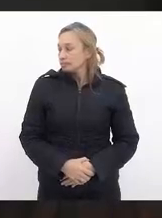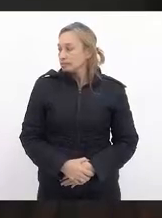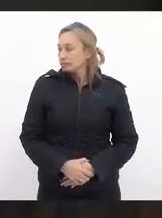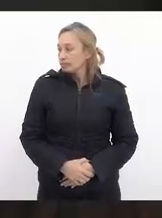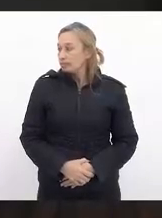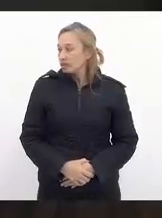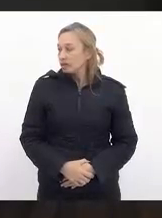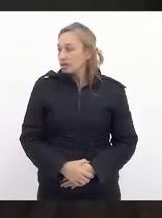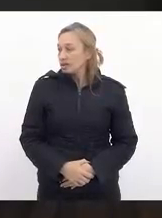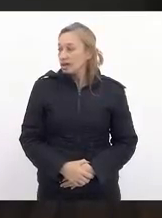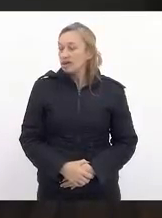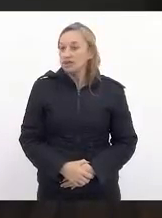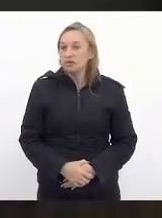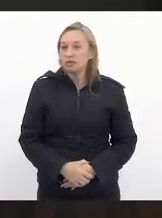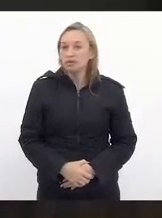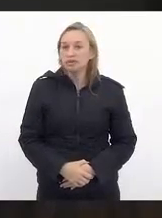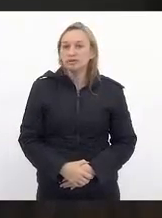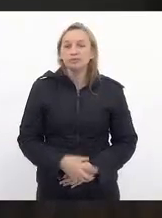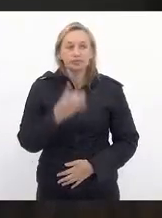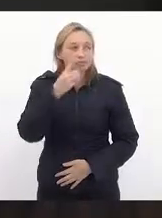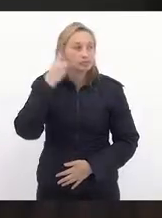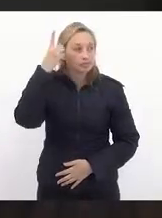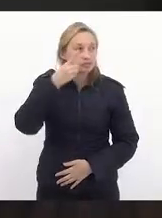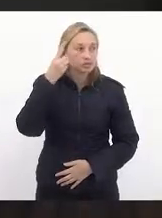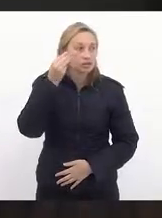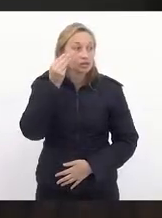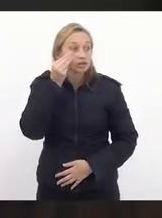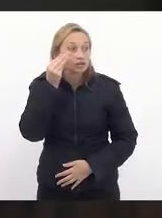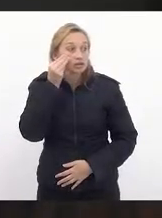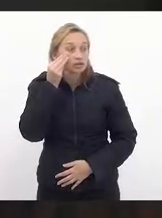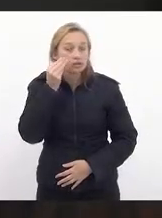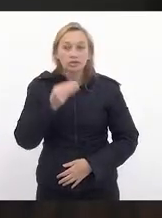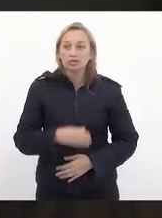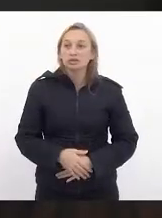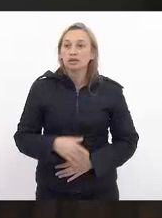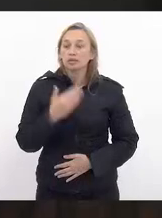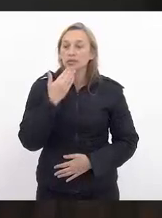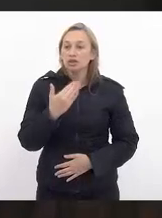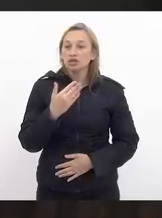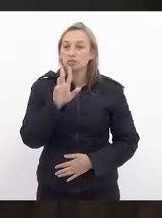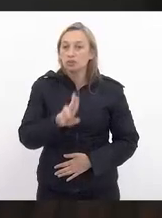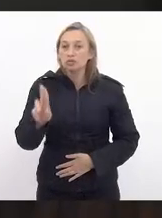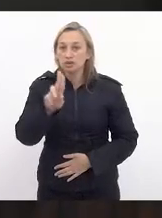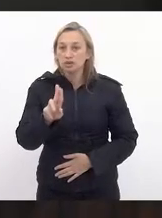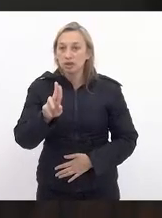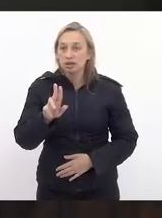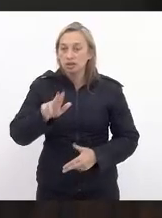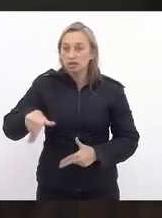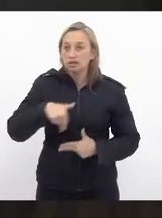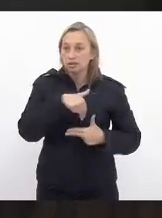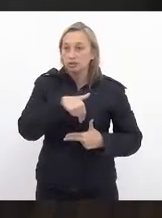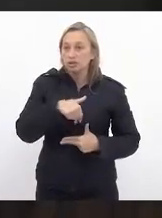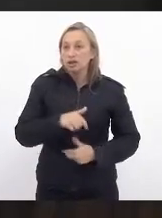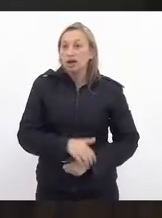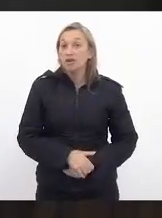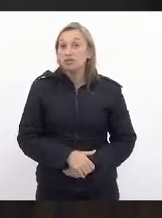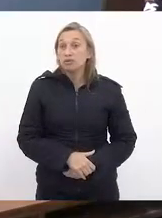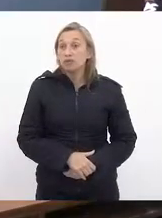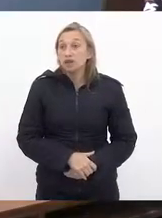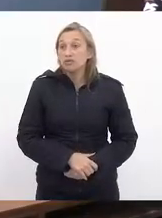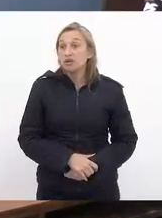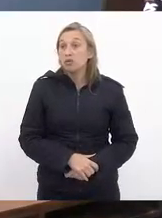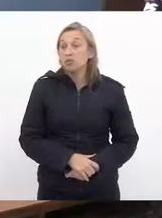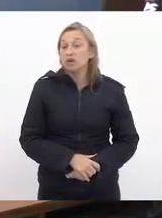é computada Mônica Francisco Eu pediria você na esposa A Tribuna fica mais